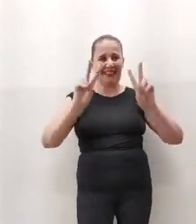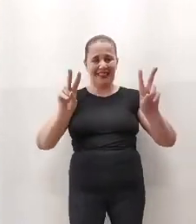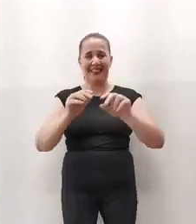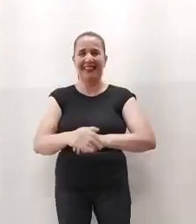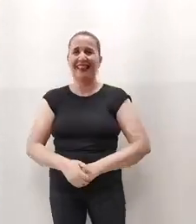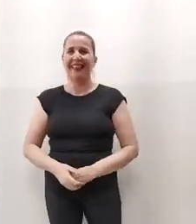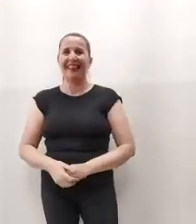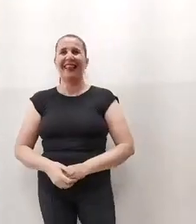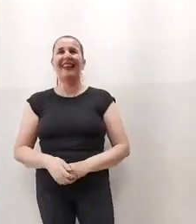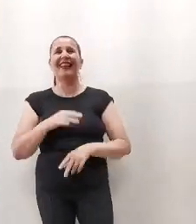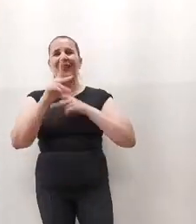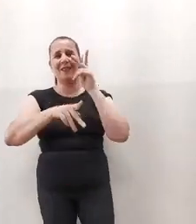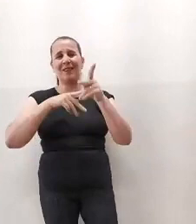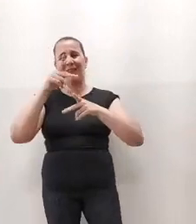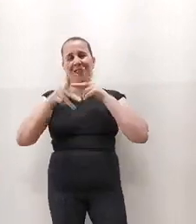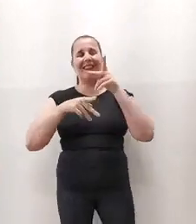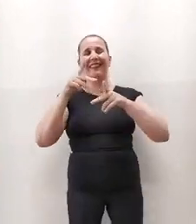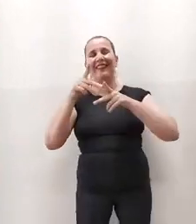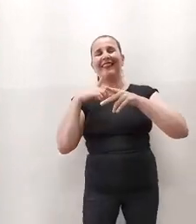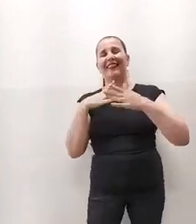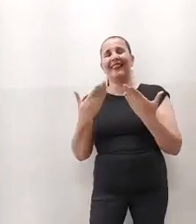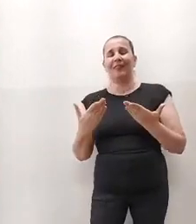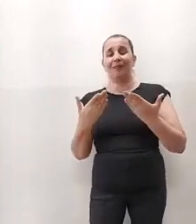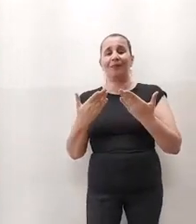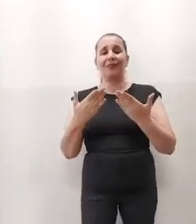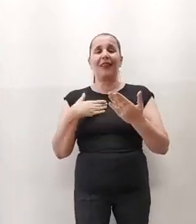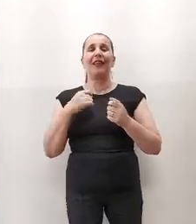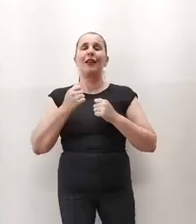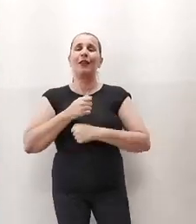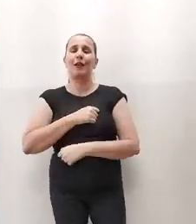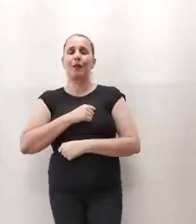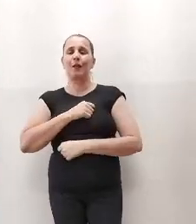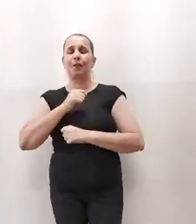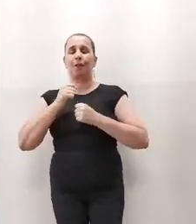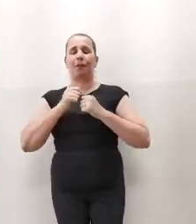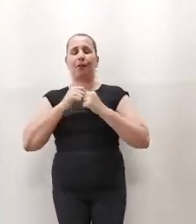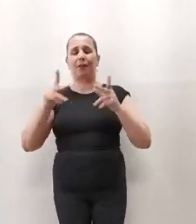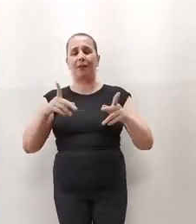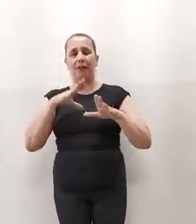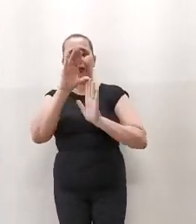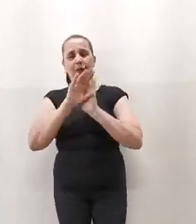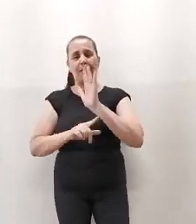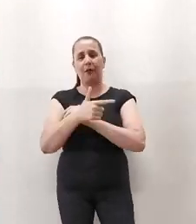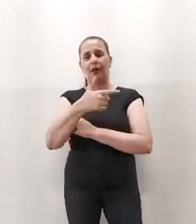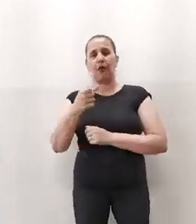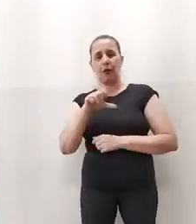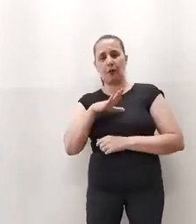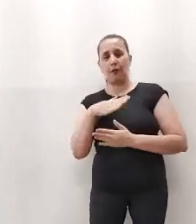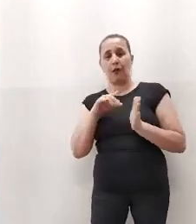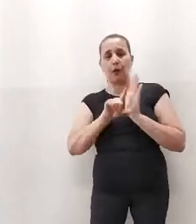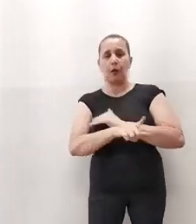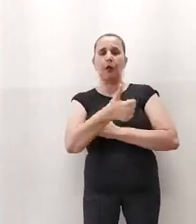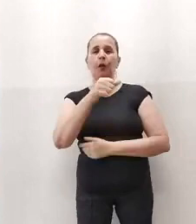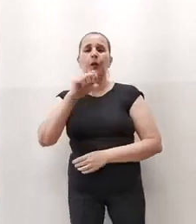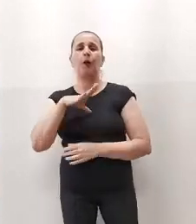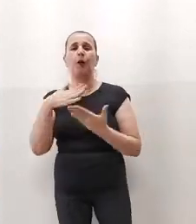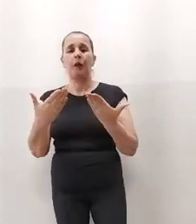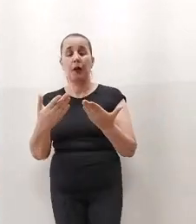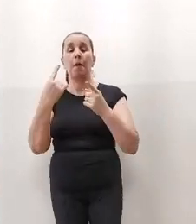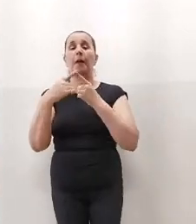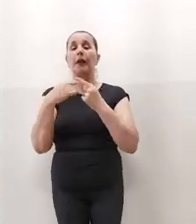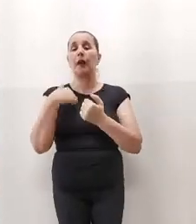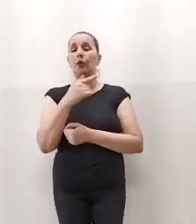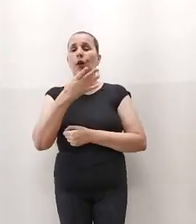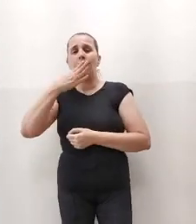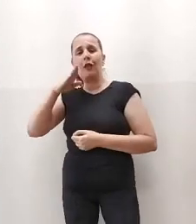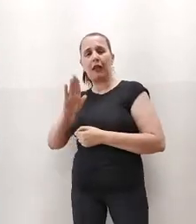irmãos, o povo se corrompe. Lembra lá? Provérbios, capítulo 29, versículo 18. Não havendo